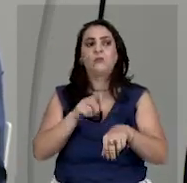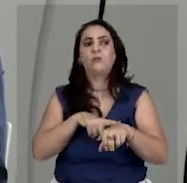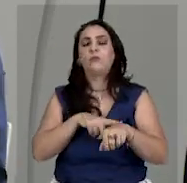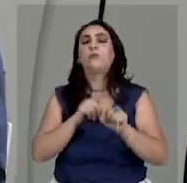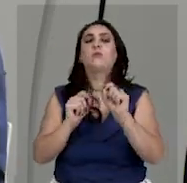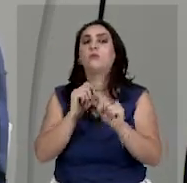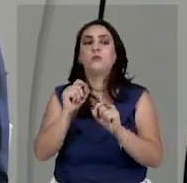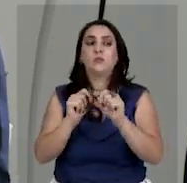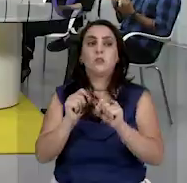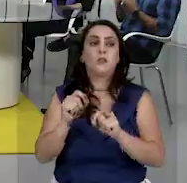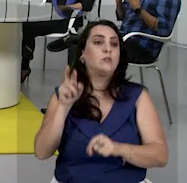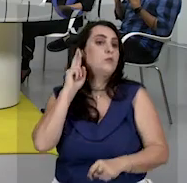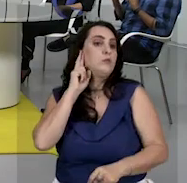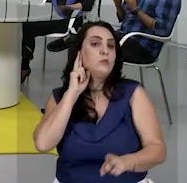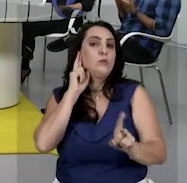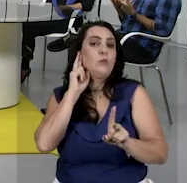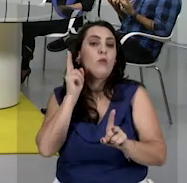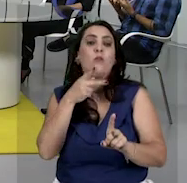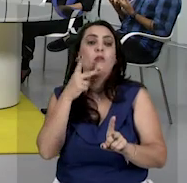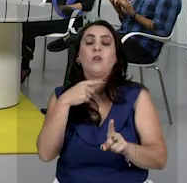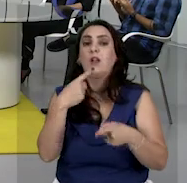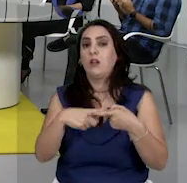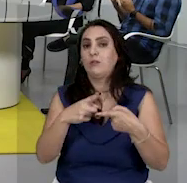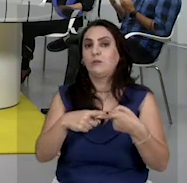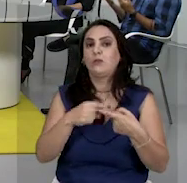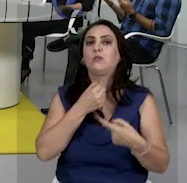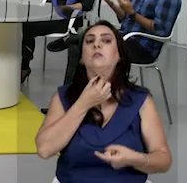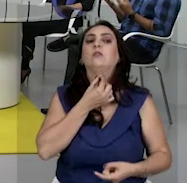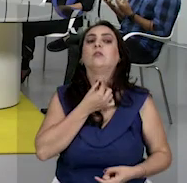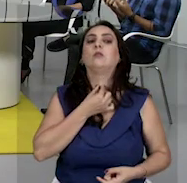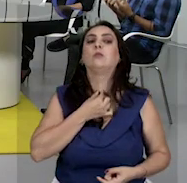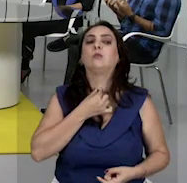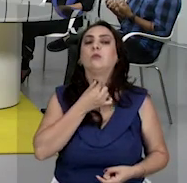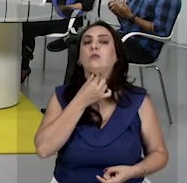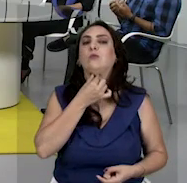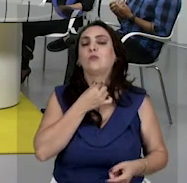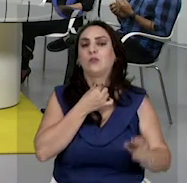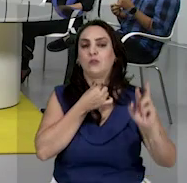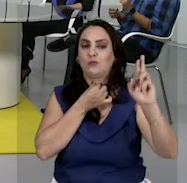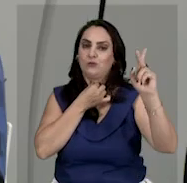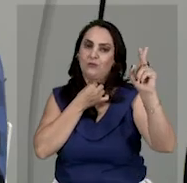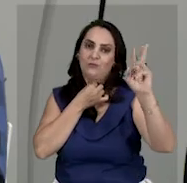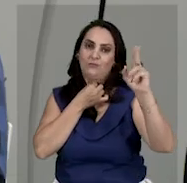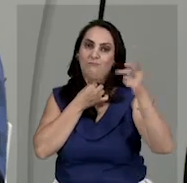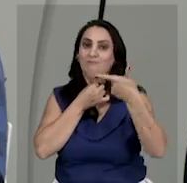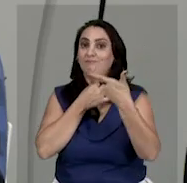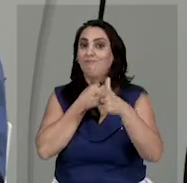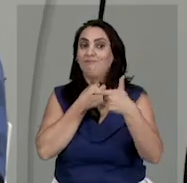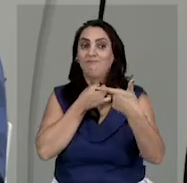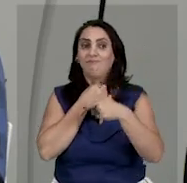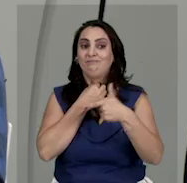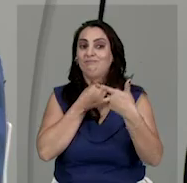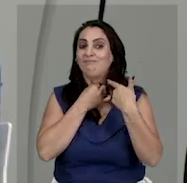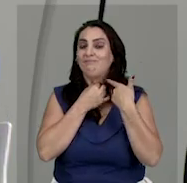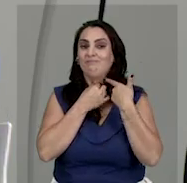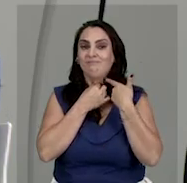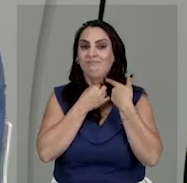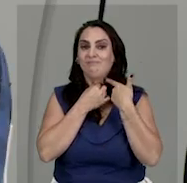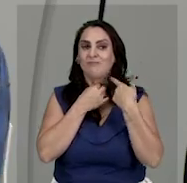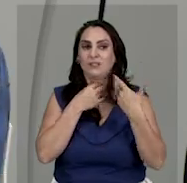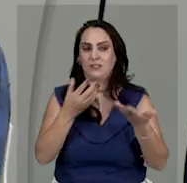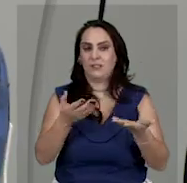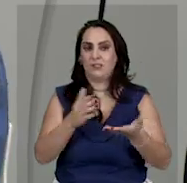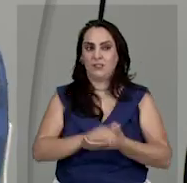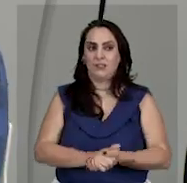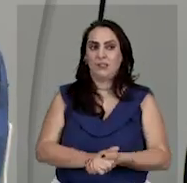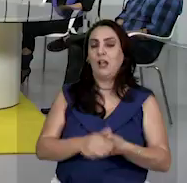fala porque ela não consegue articular as cordas vocais. São aparelhos diferentes. E aí a gente entrou ali no bilinguismo, que eu vou deixar a